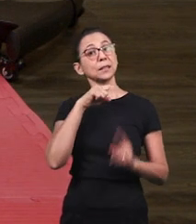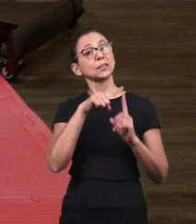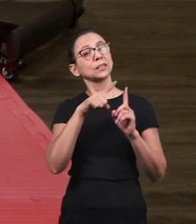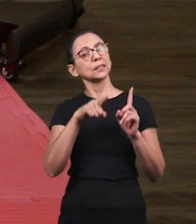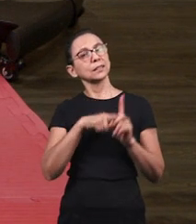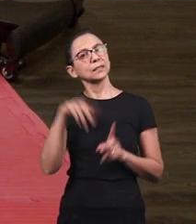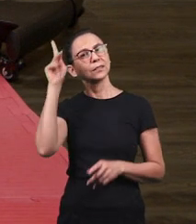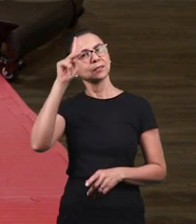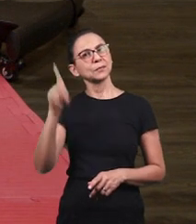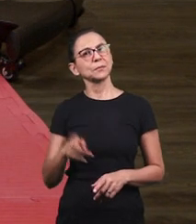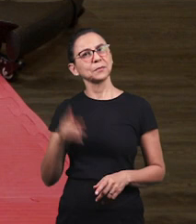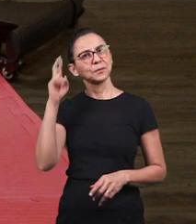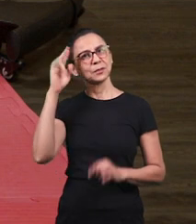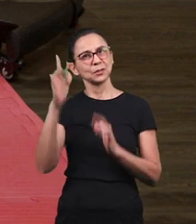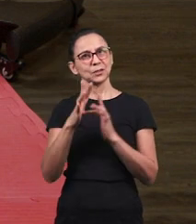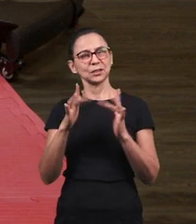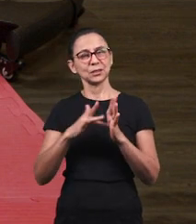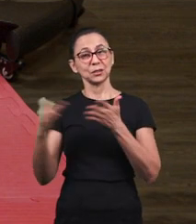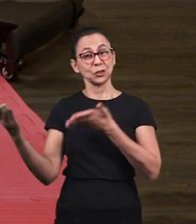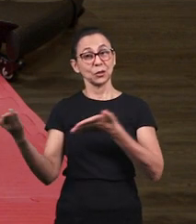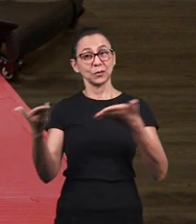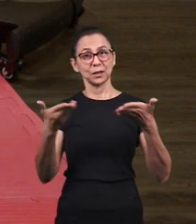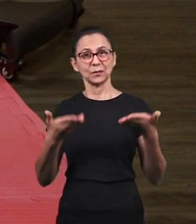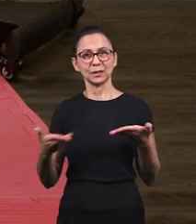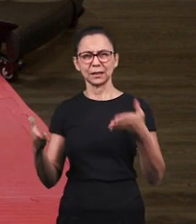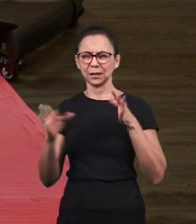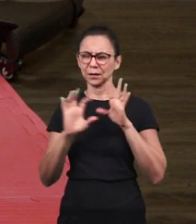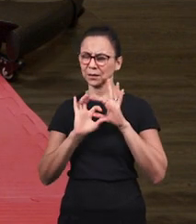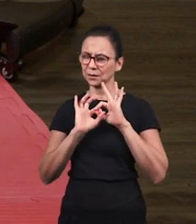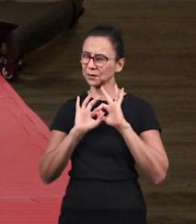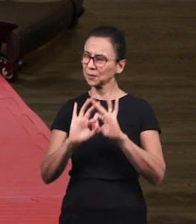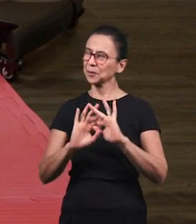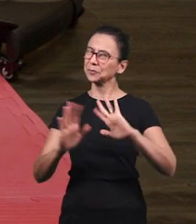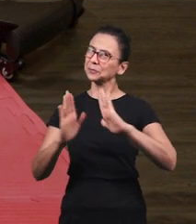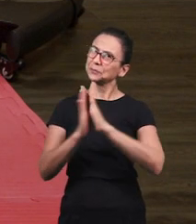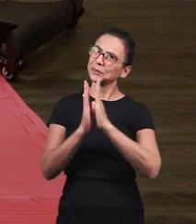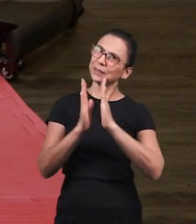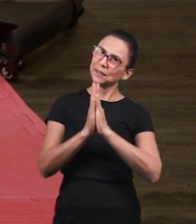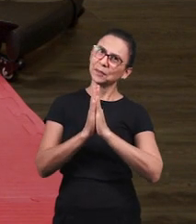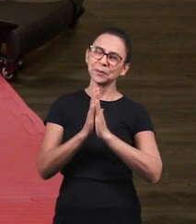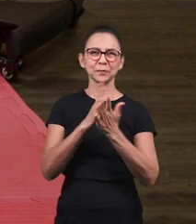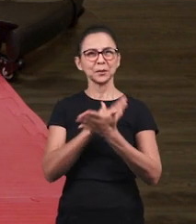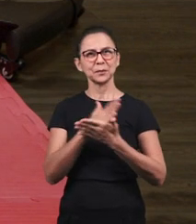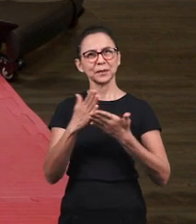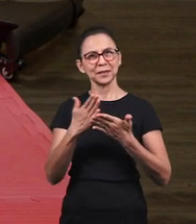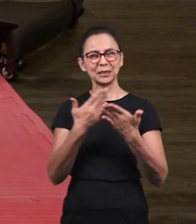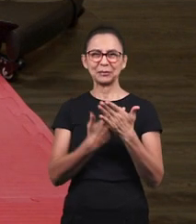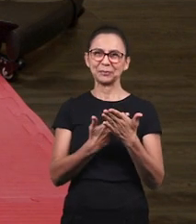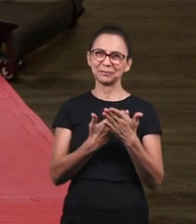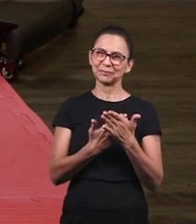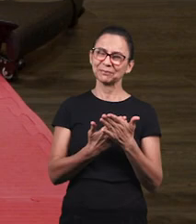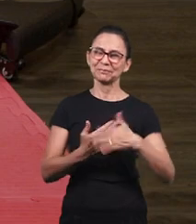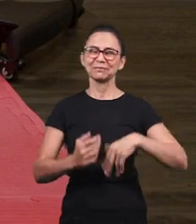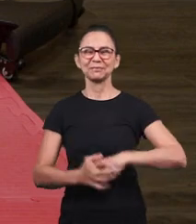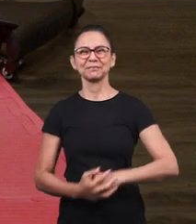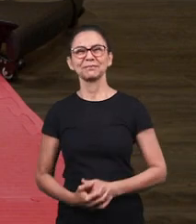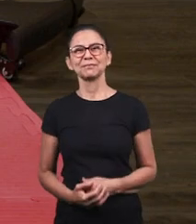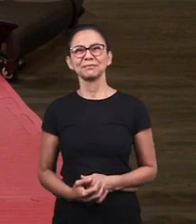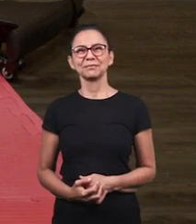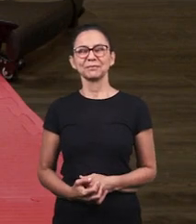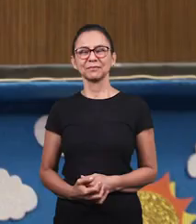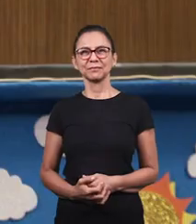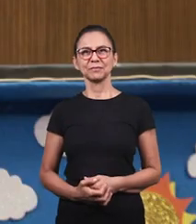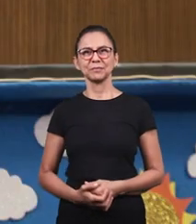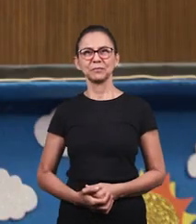E agora eu convido vocês a fecharem os olhos para fazermos uma oração para começarmos a nossa